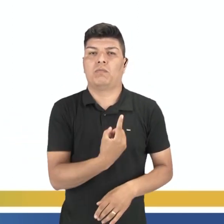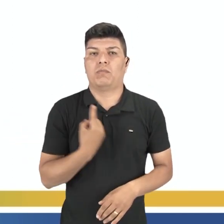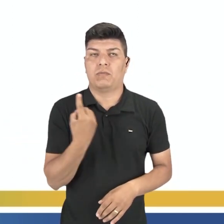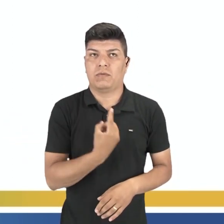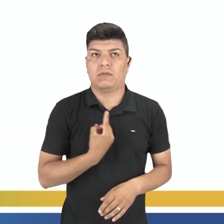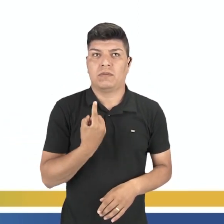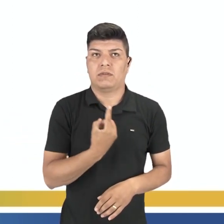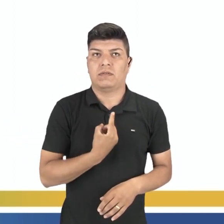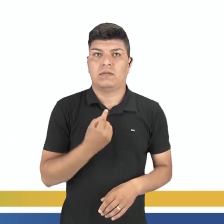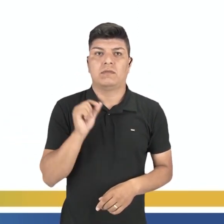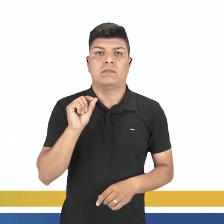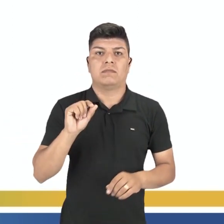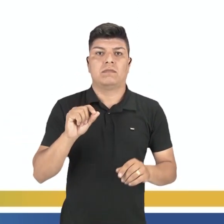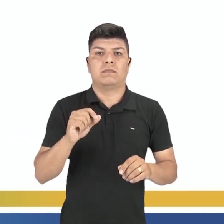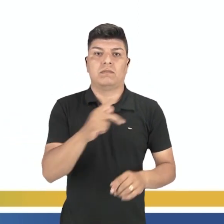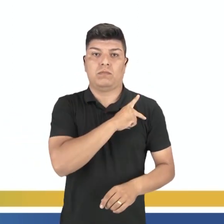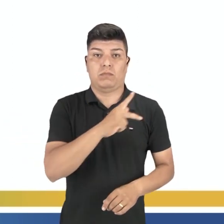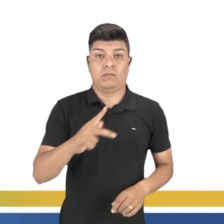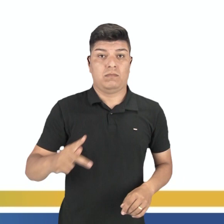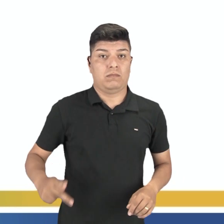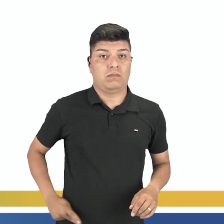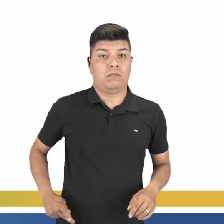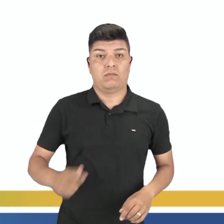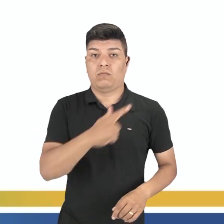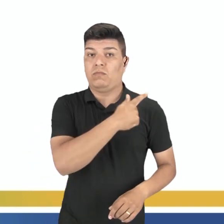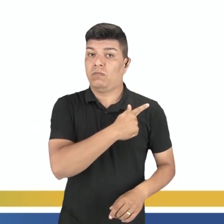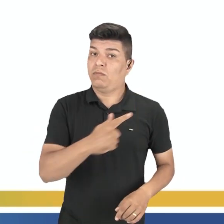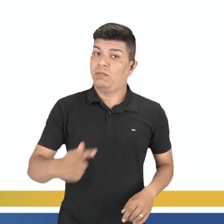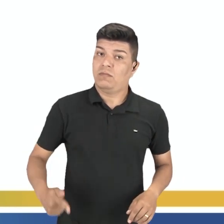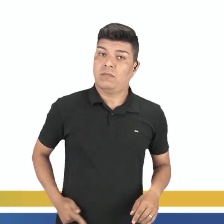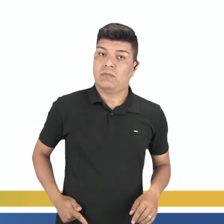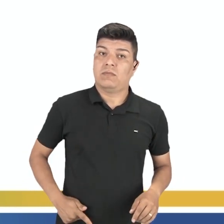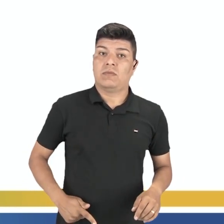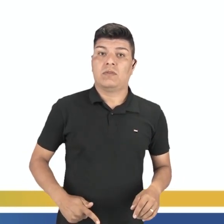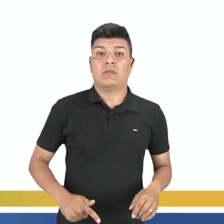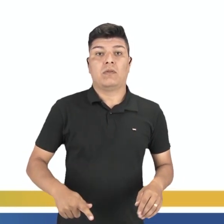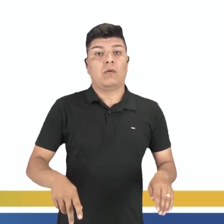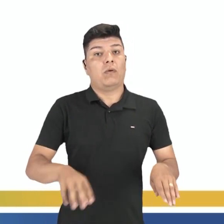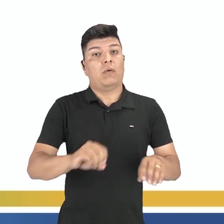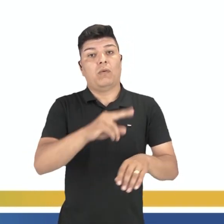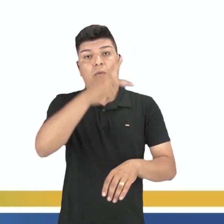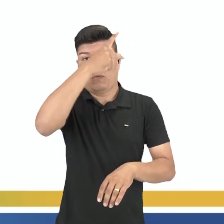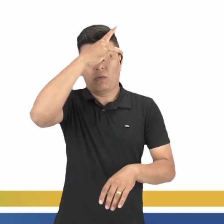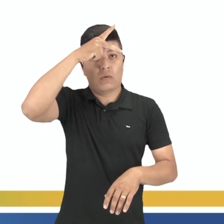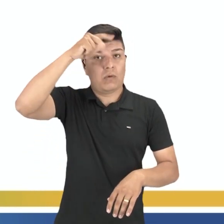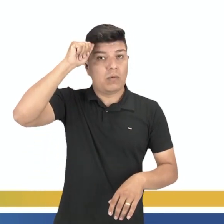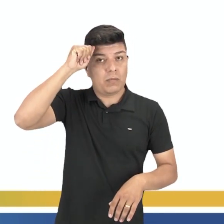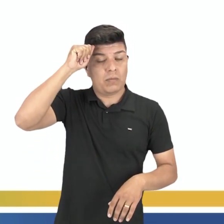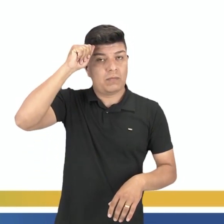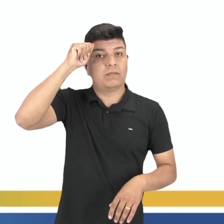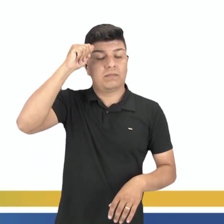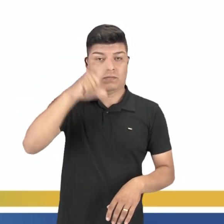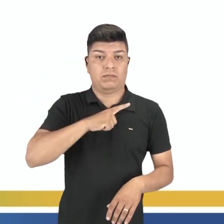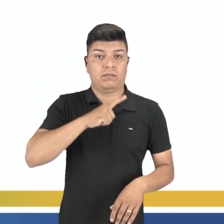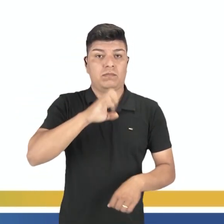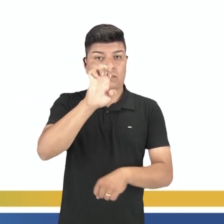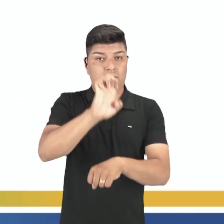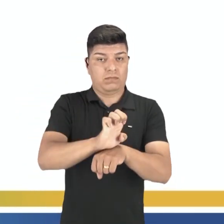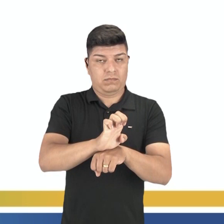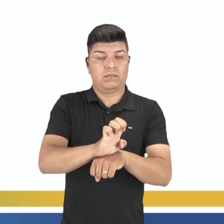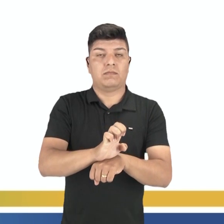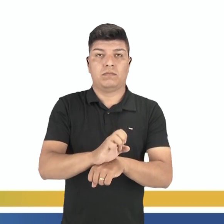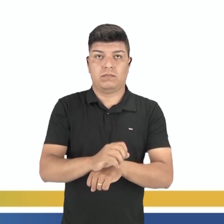individual emitido pelo presidente, governador ou até pelo prefeito, ou no caso, prefeita, né, que nós temos aqui no nosso